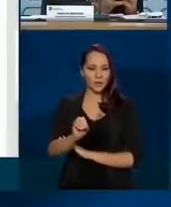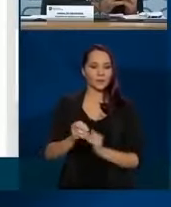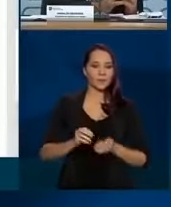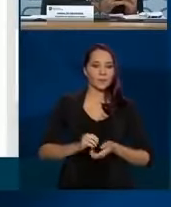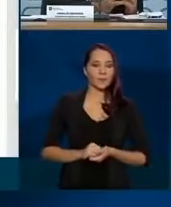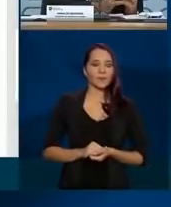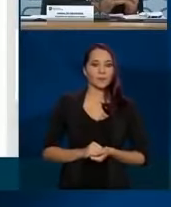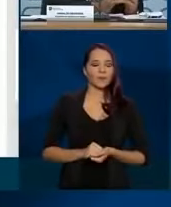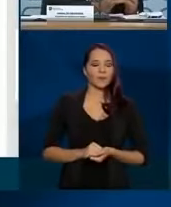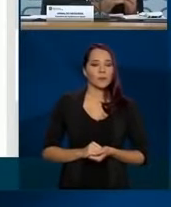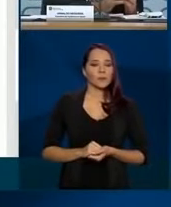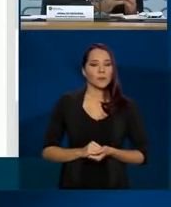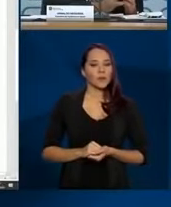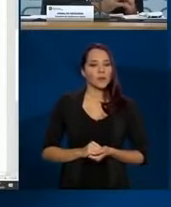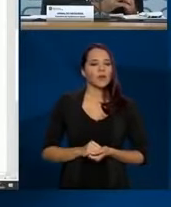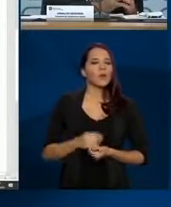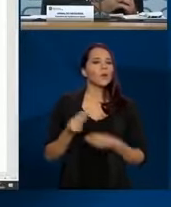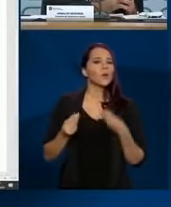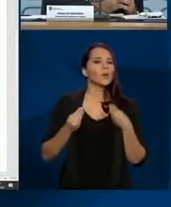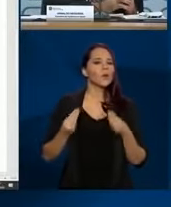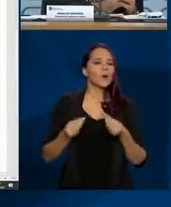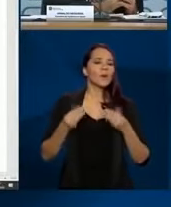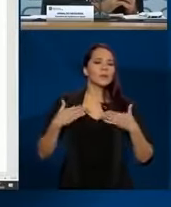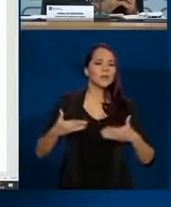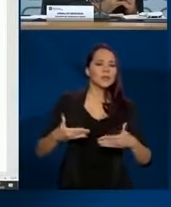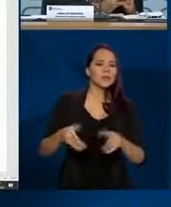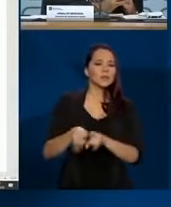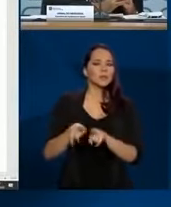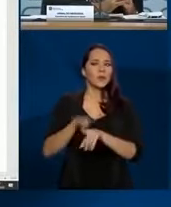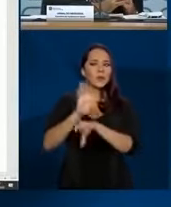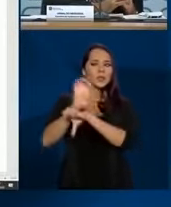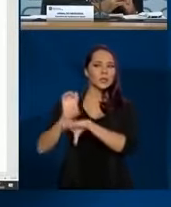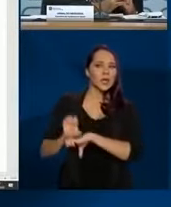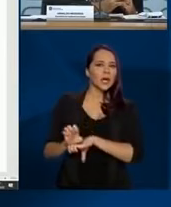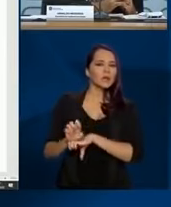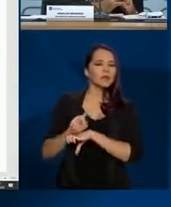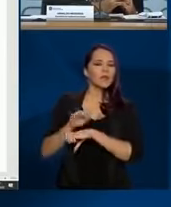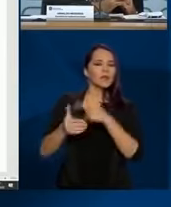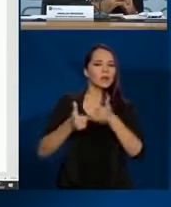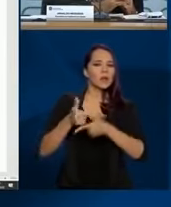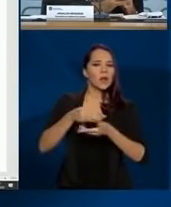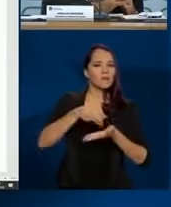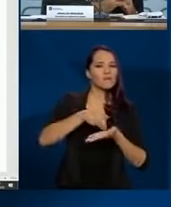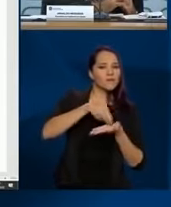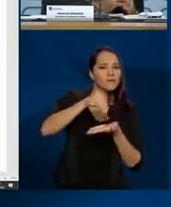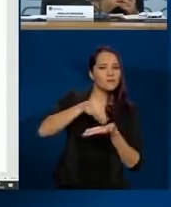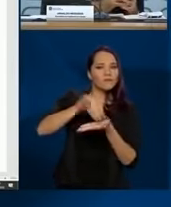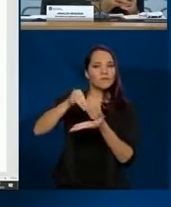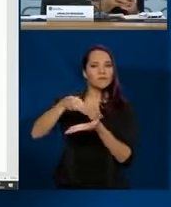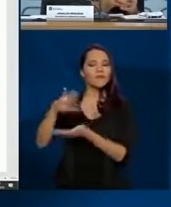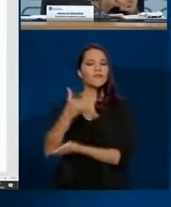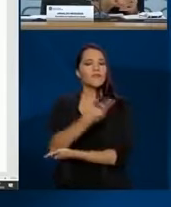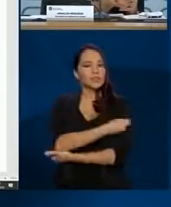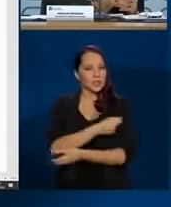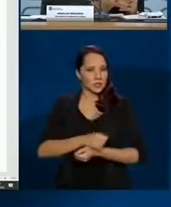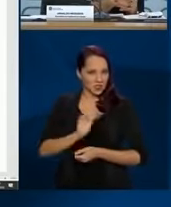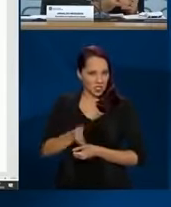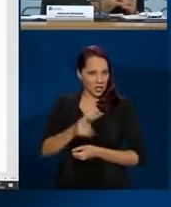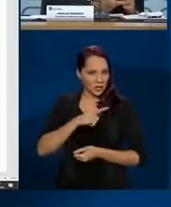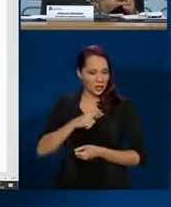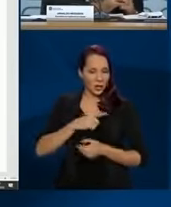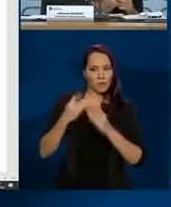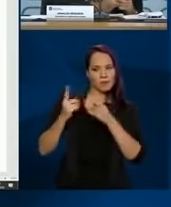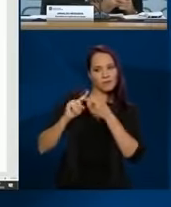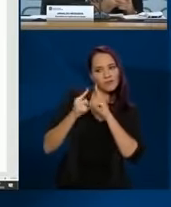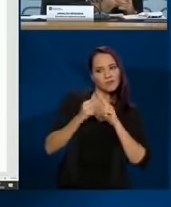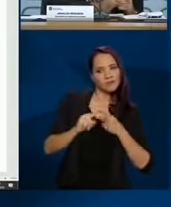no número 5. Como o Ministério e os estados vão atuar na distribuição de uma possível vacina? Já existe alguma conversa